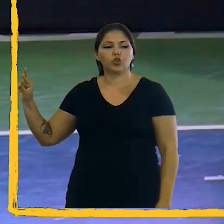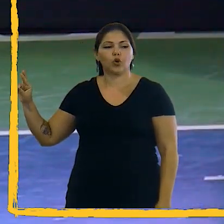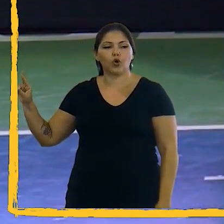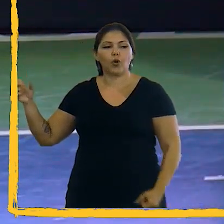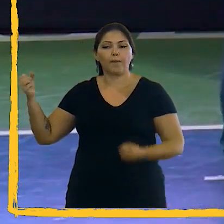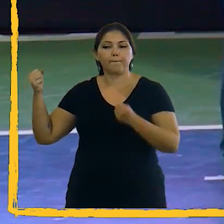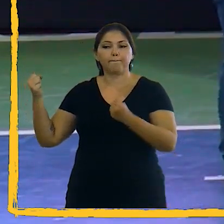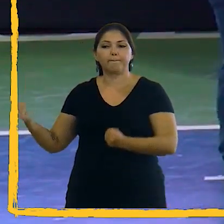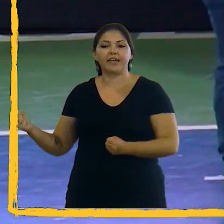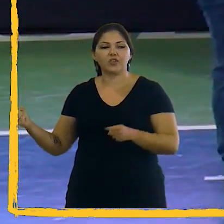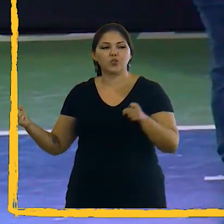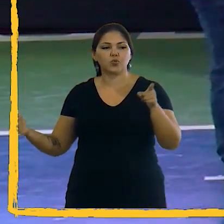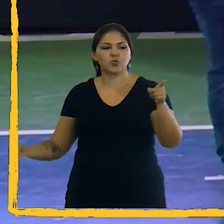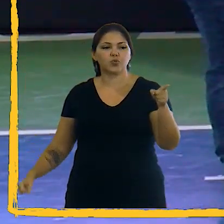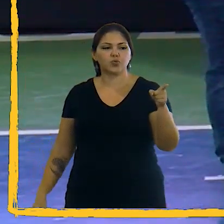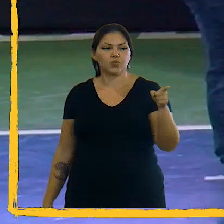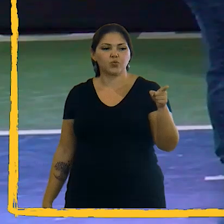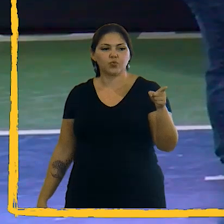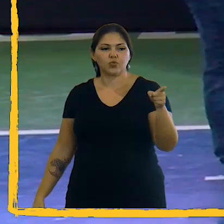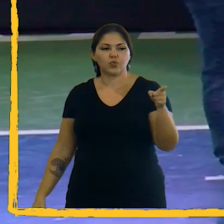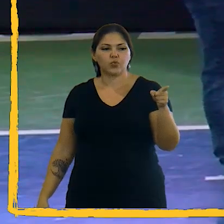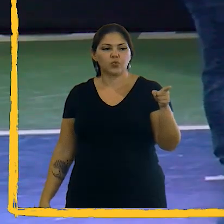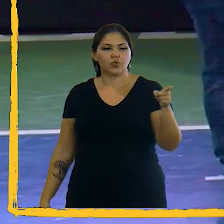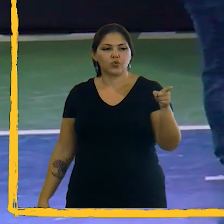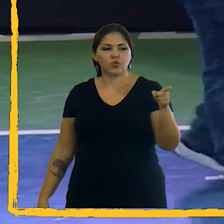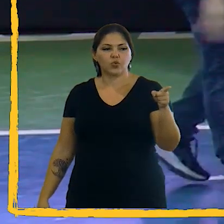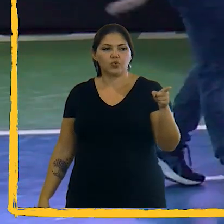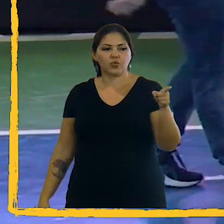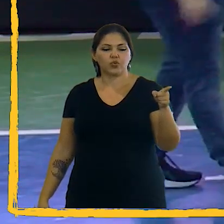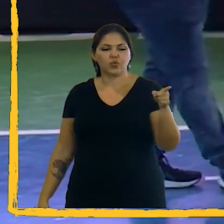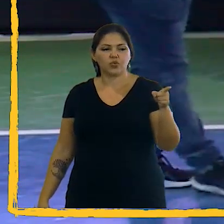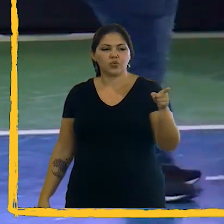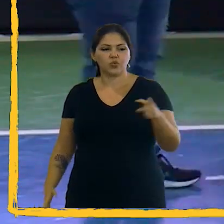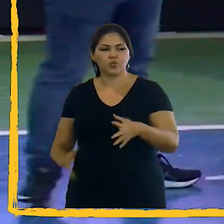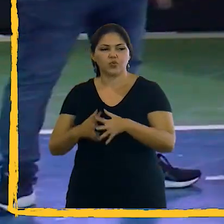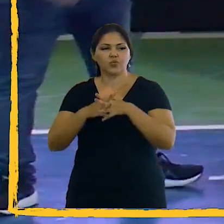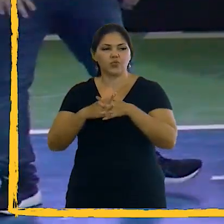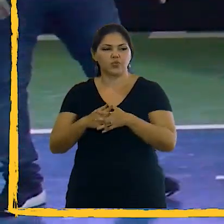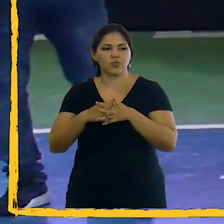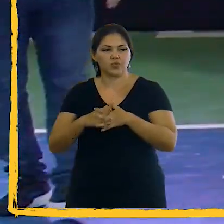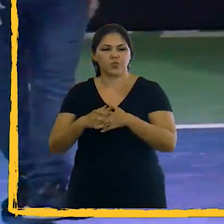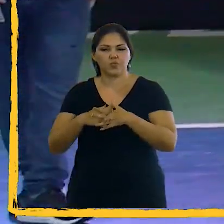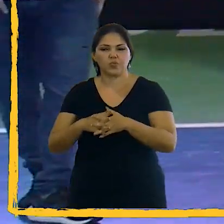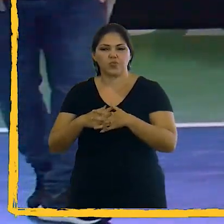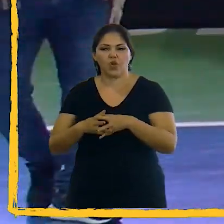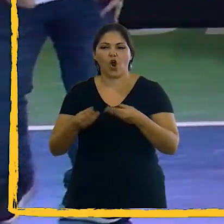mas se ele for 2050 x 20 dá 1000 eu tenho que dar